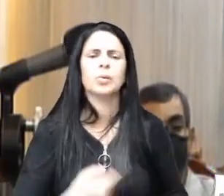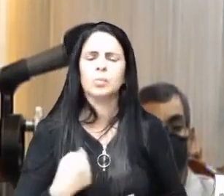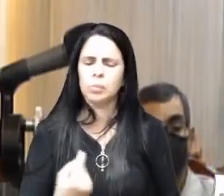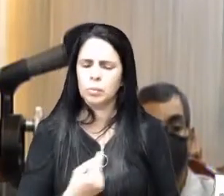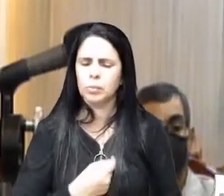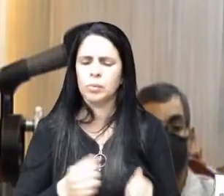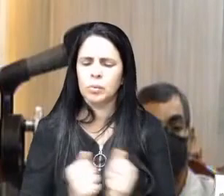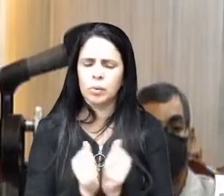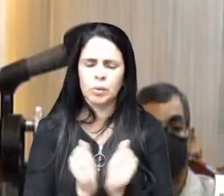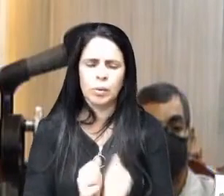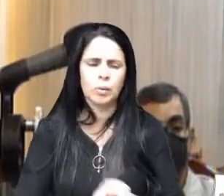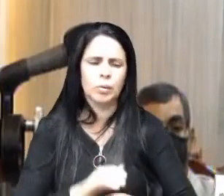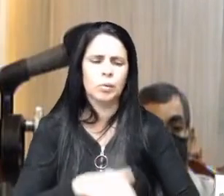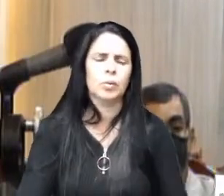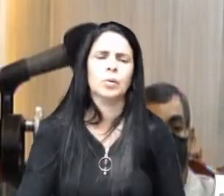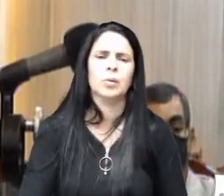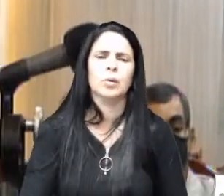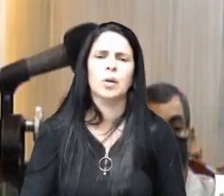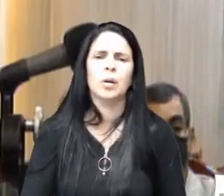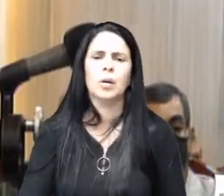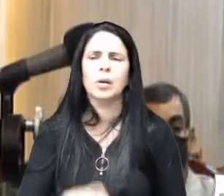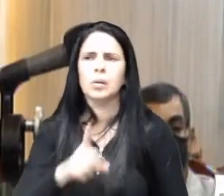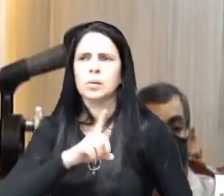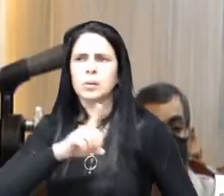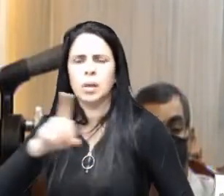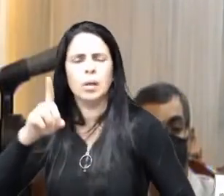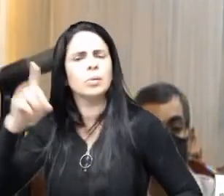Deus, a chuva temporã já